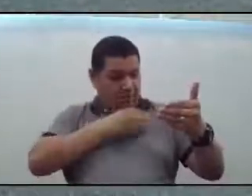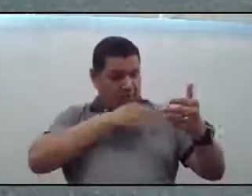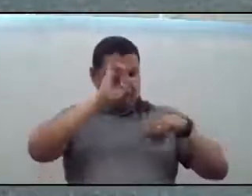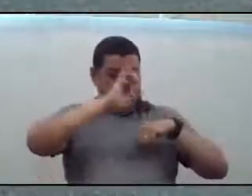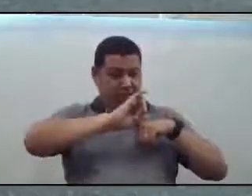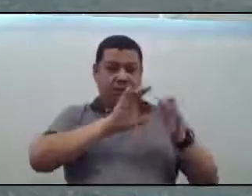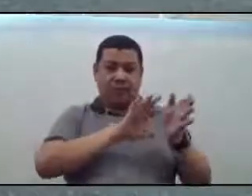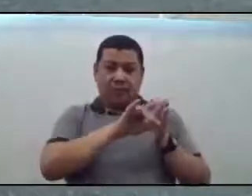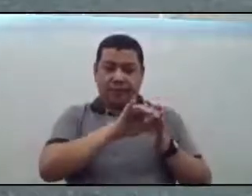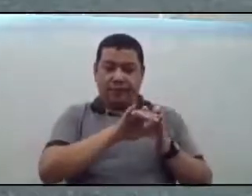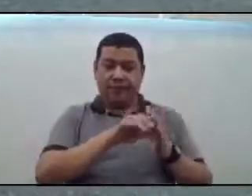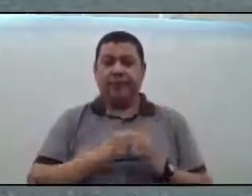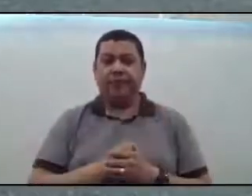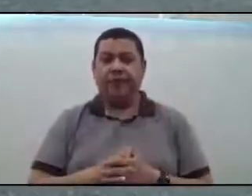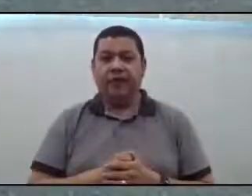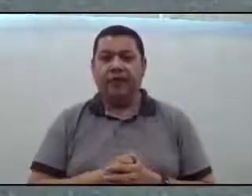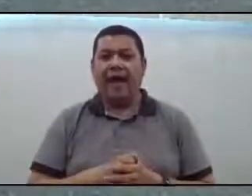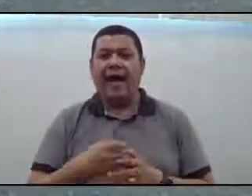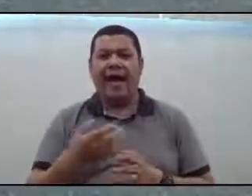Tentei explicar